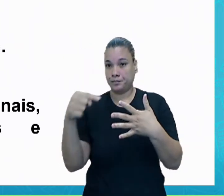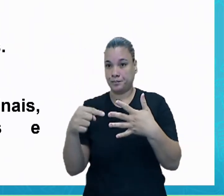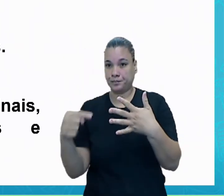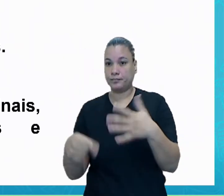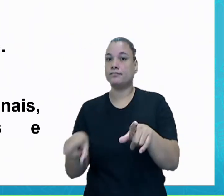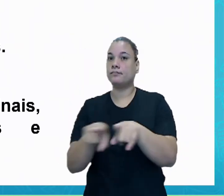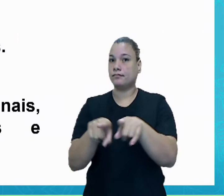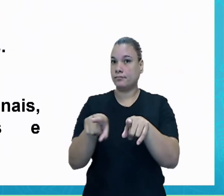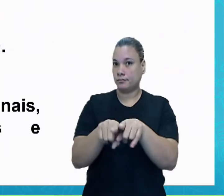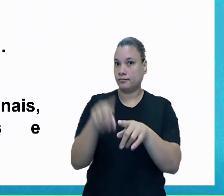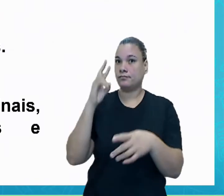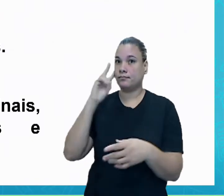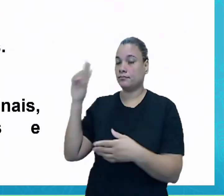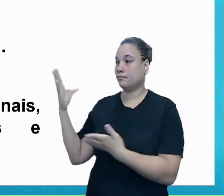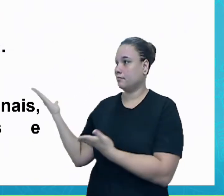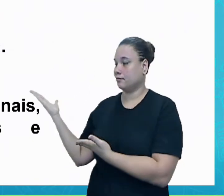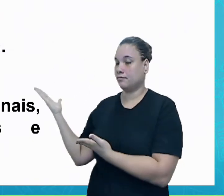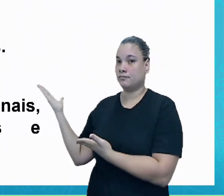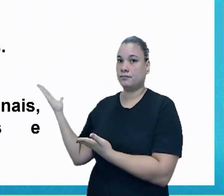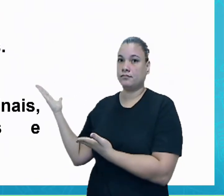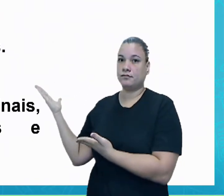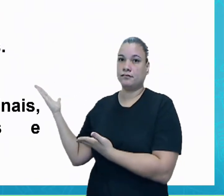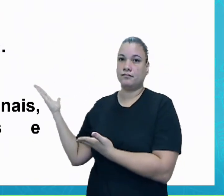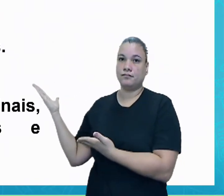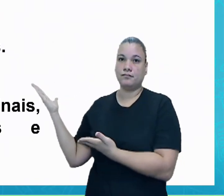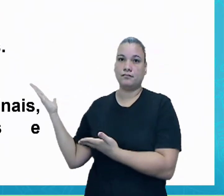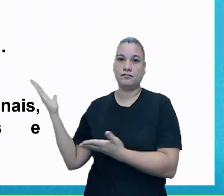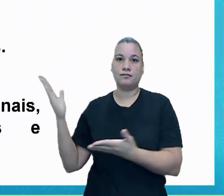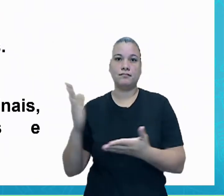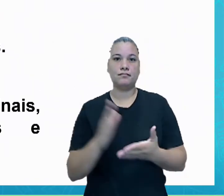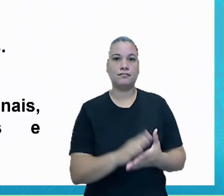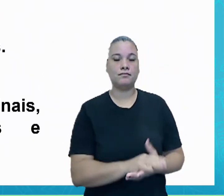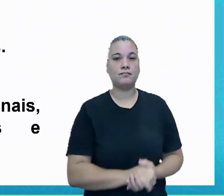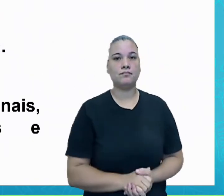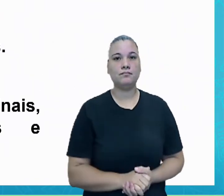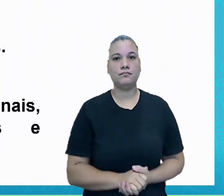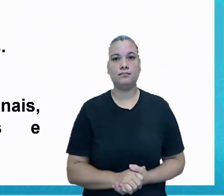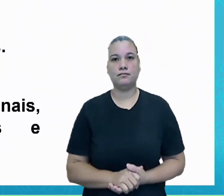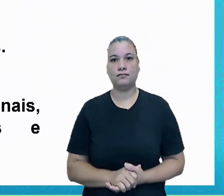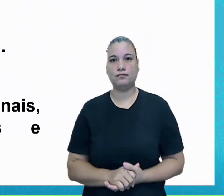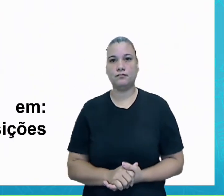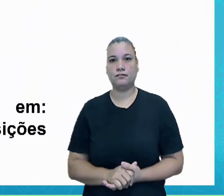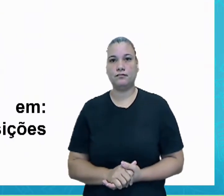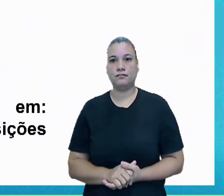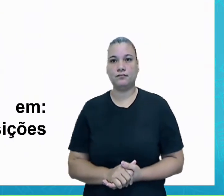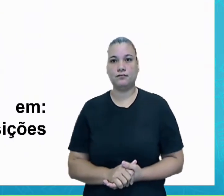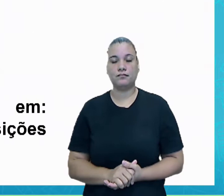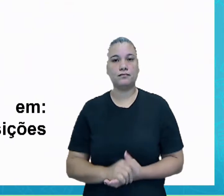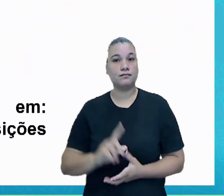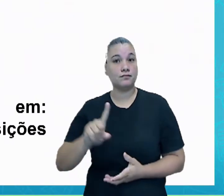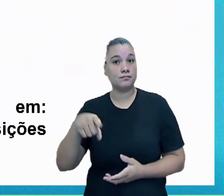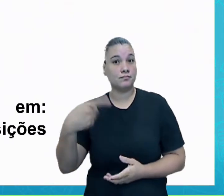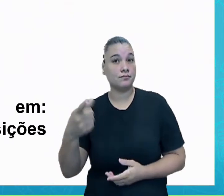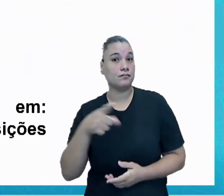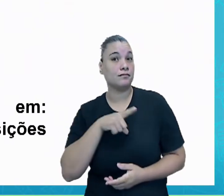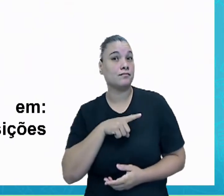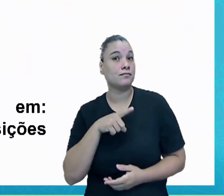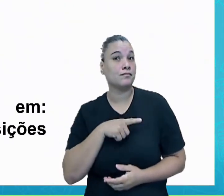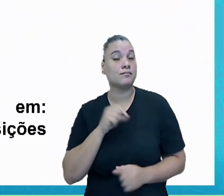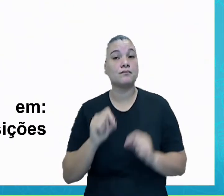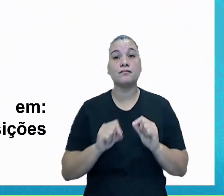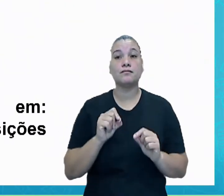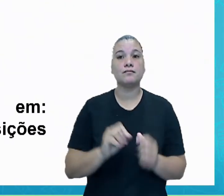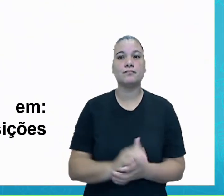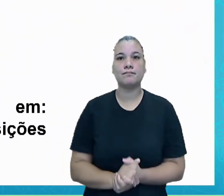ordinais, multiplicativos, fracionários e coletivos. Próxima classe gramatical